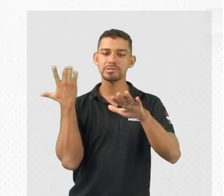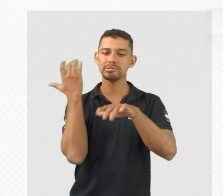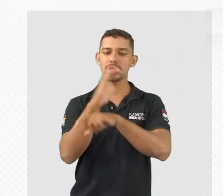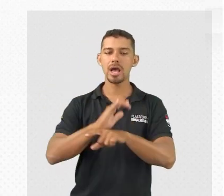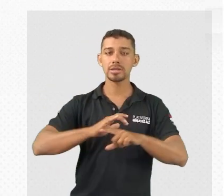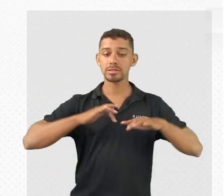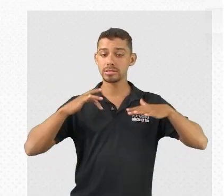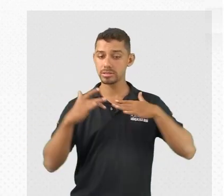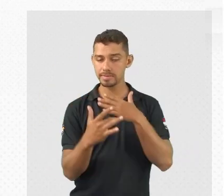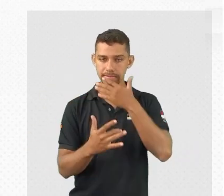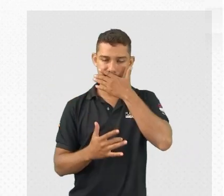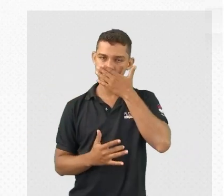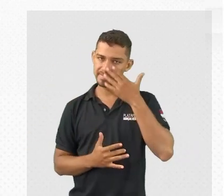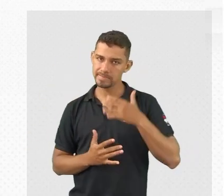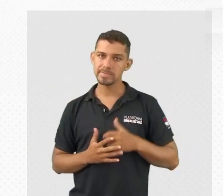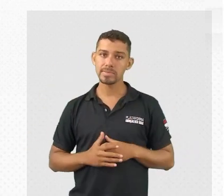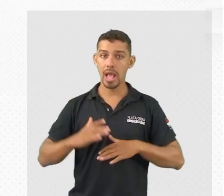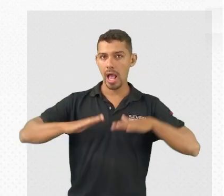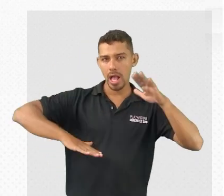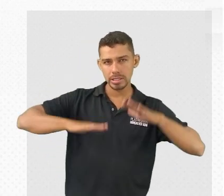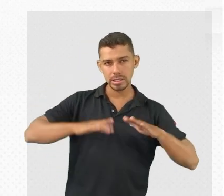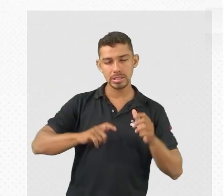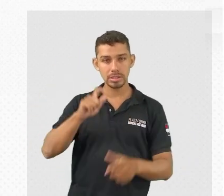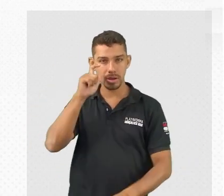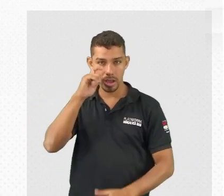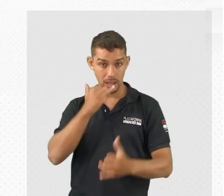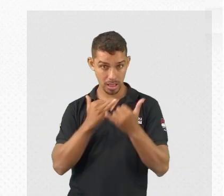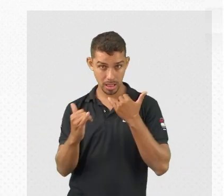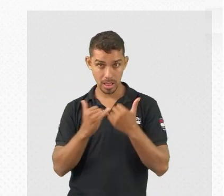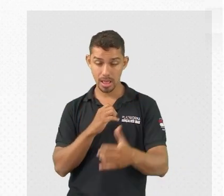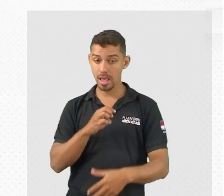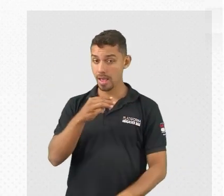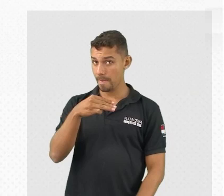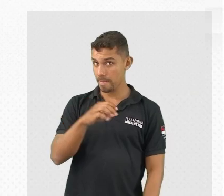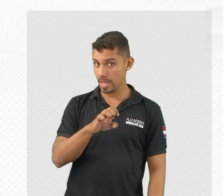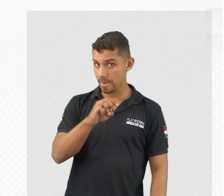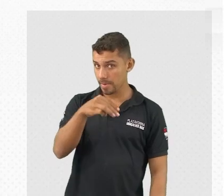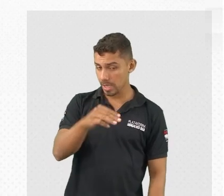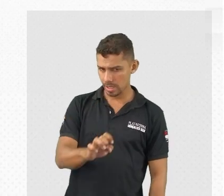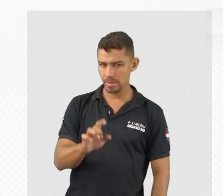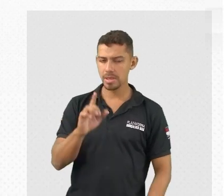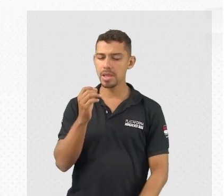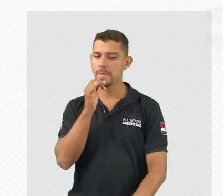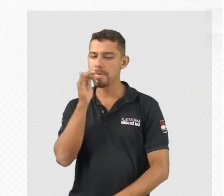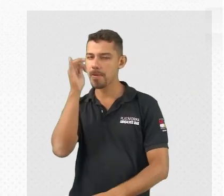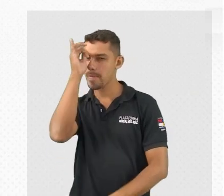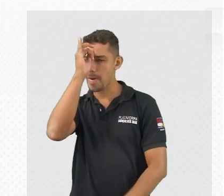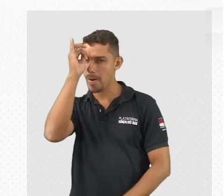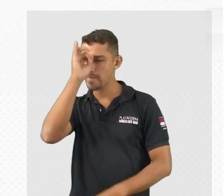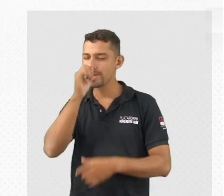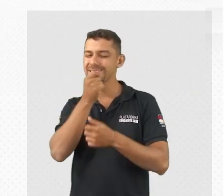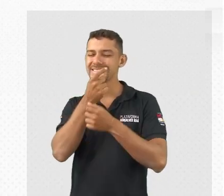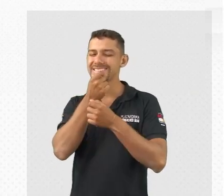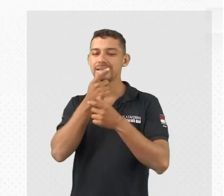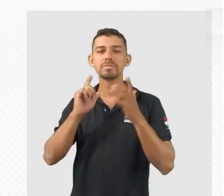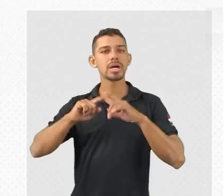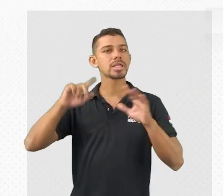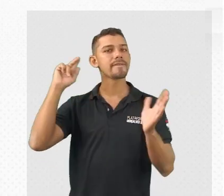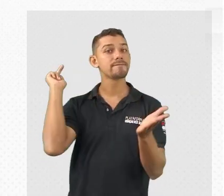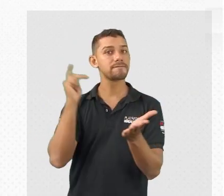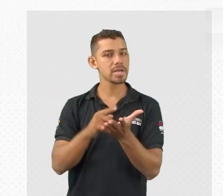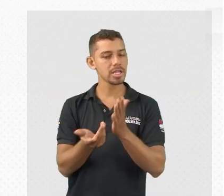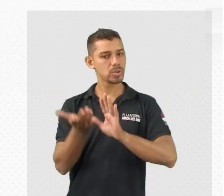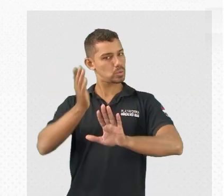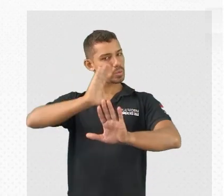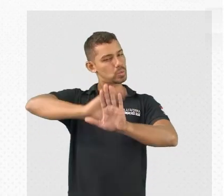sociais. E aí, às vezes, o que parece ser um meme bobo, cujo objetivo é te fazer sorrir, na verdade está ali,